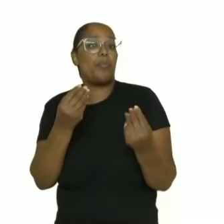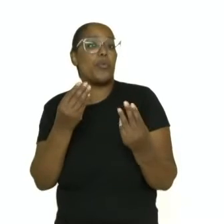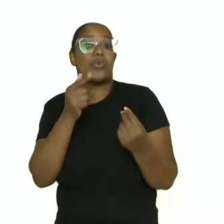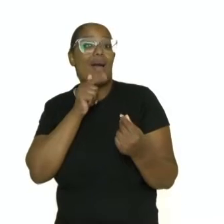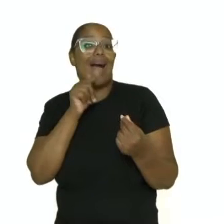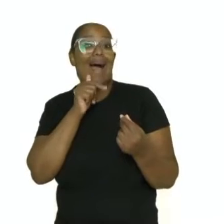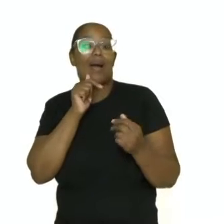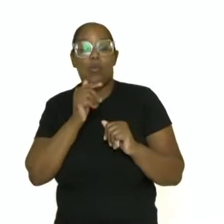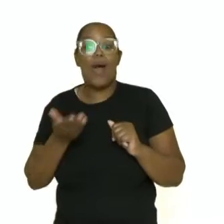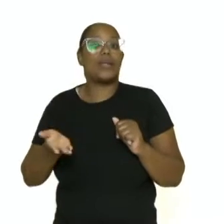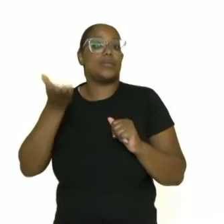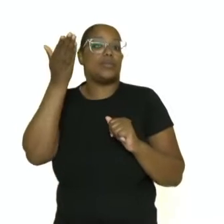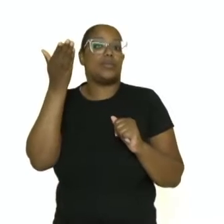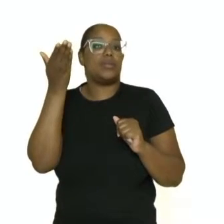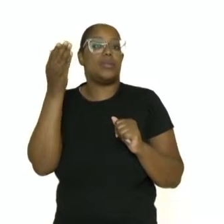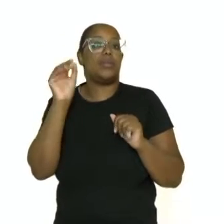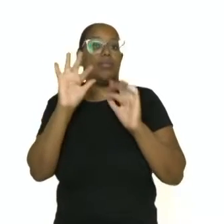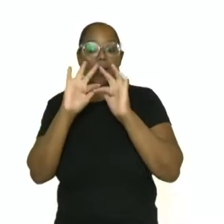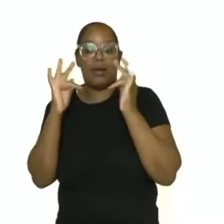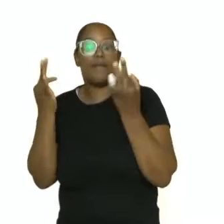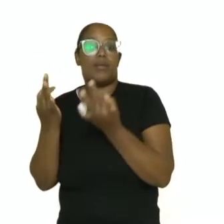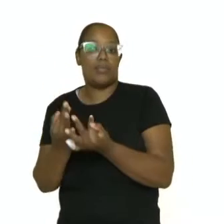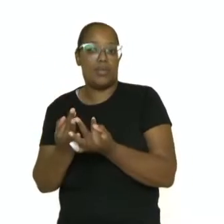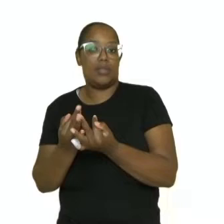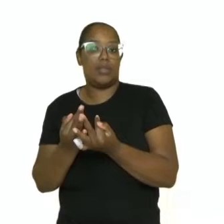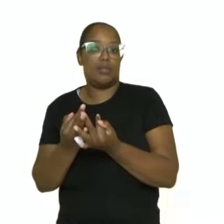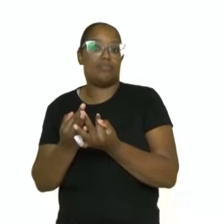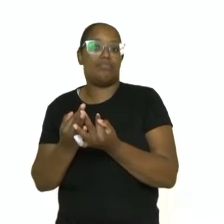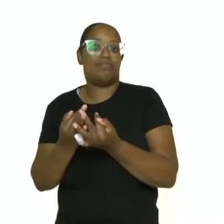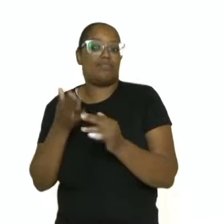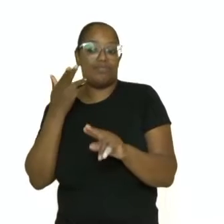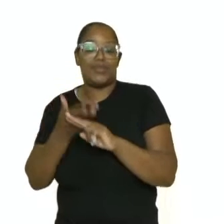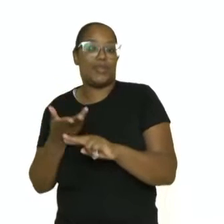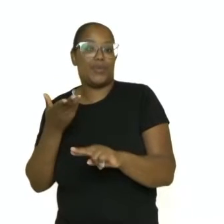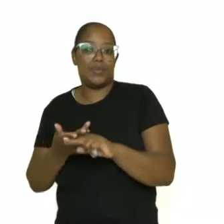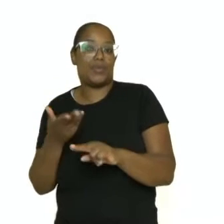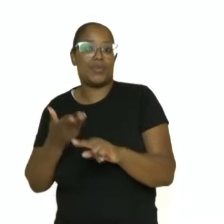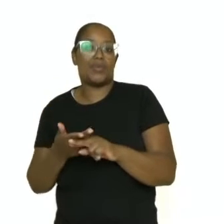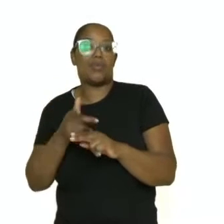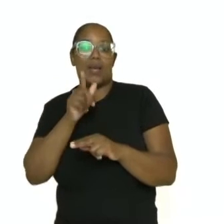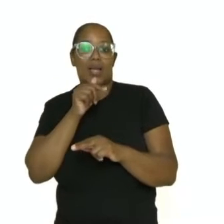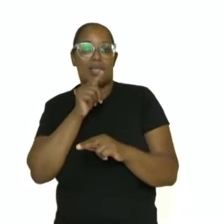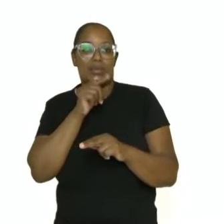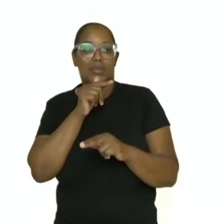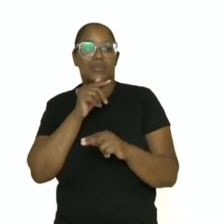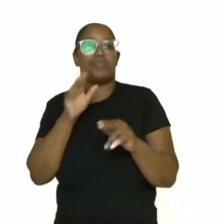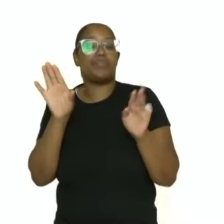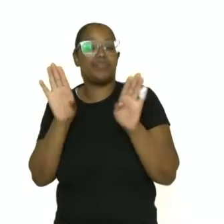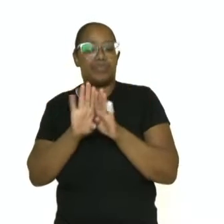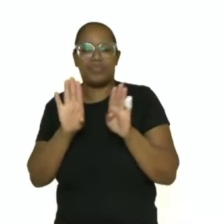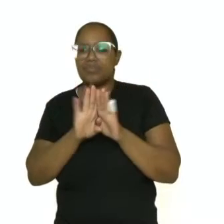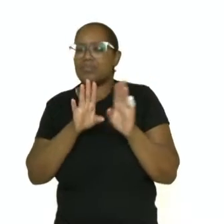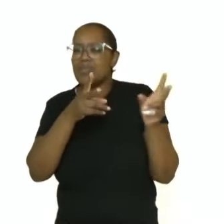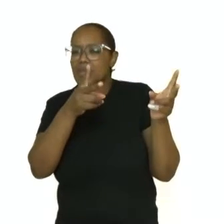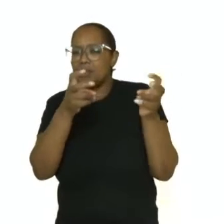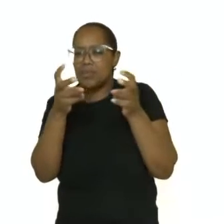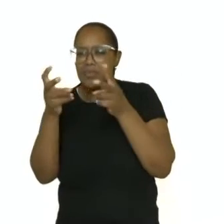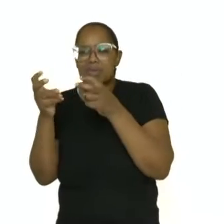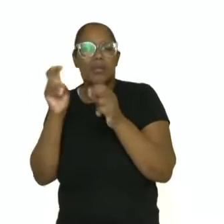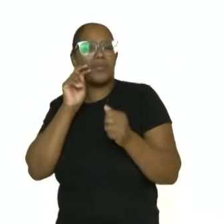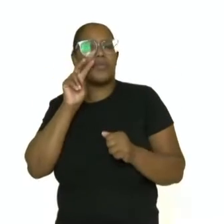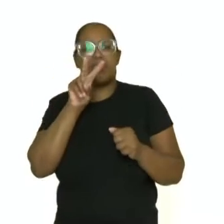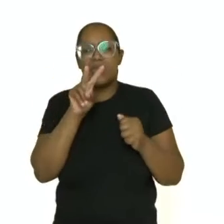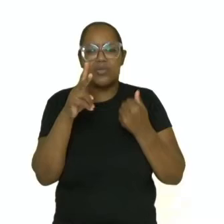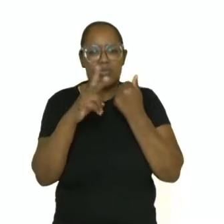né? As pessoas, as famílias, né, que formam, né, tudo isso. Então observe, olha o